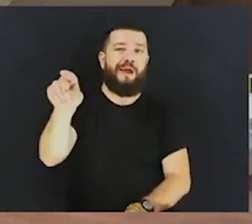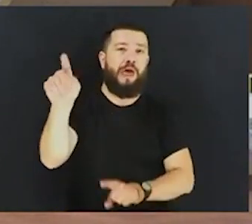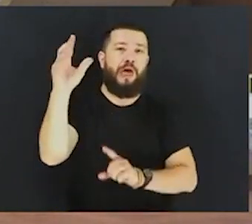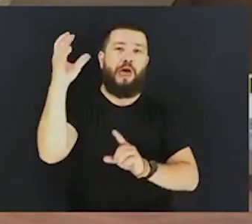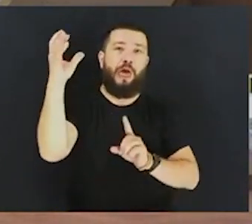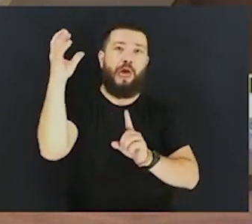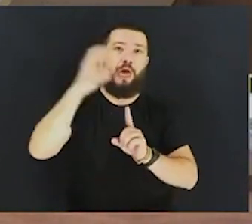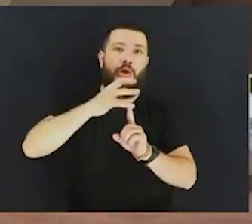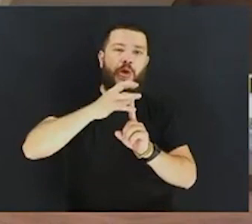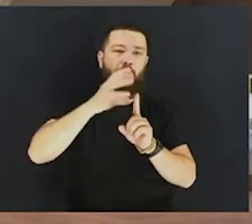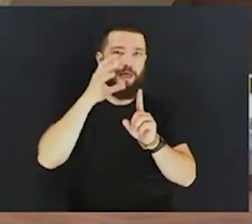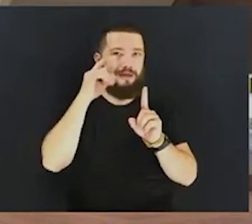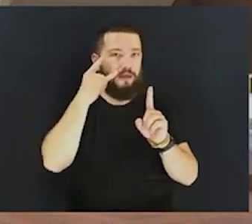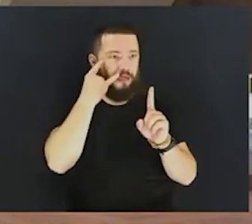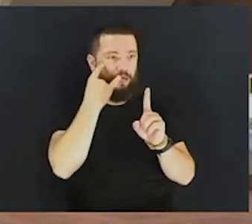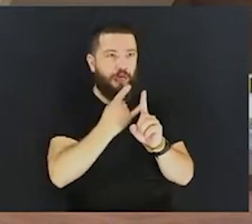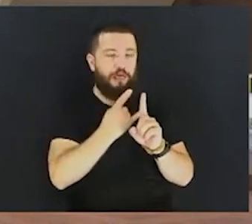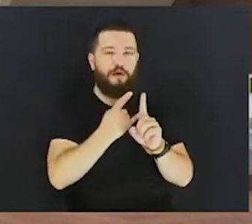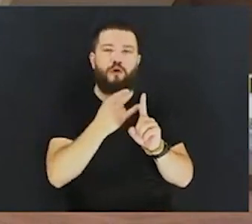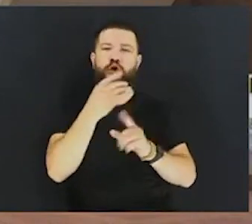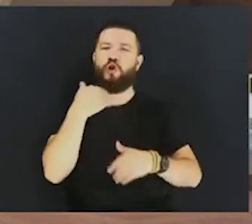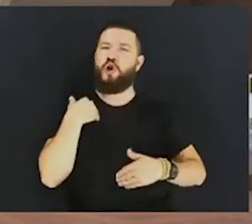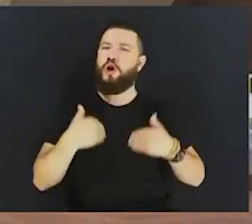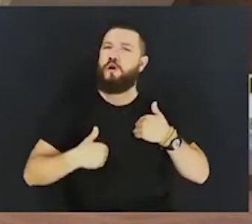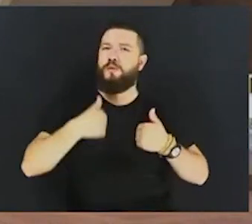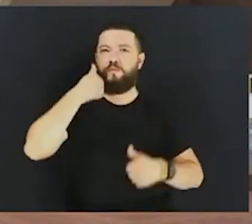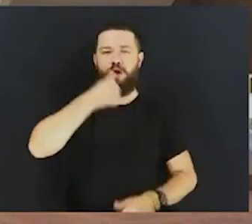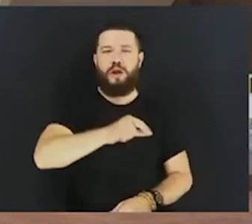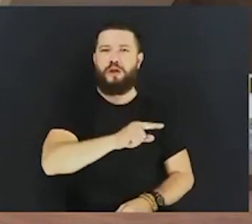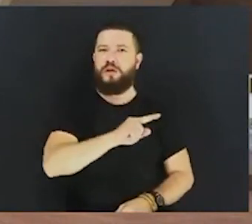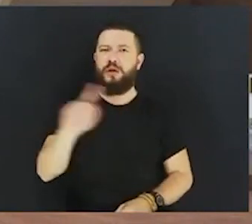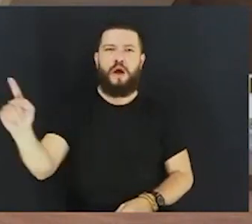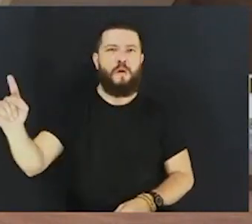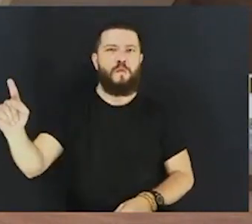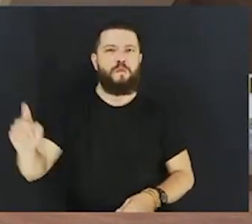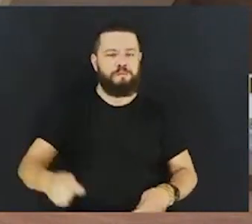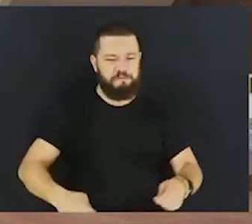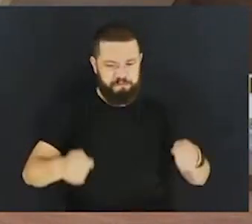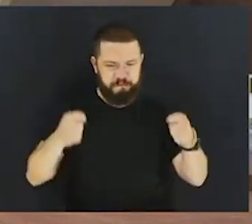Portanto, penalização com firmeza agora. Eu espero que eu